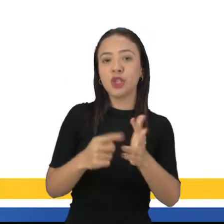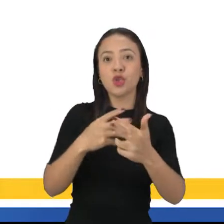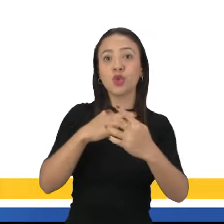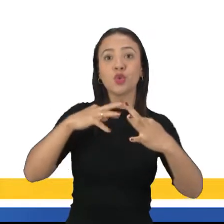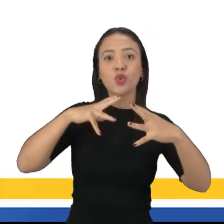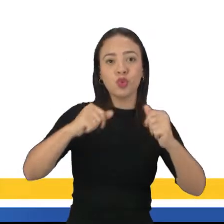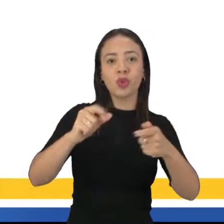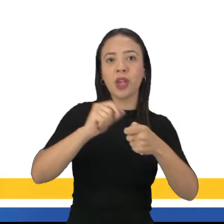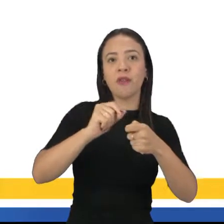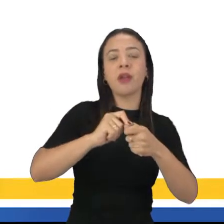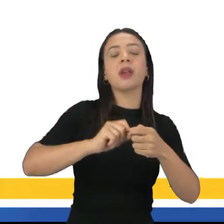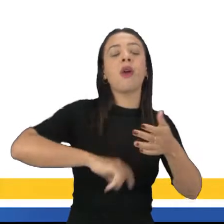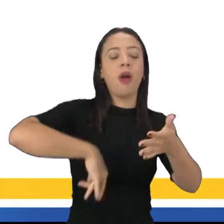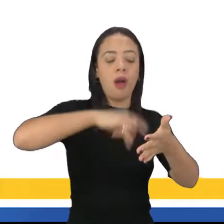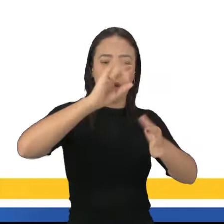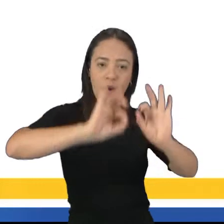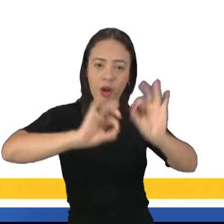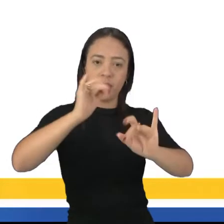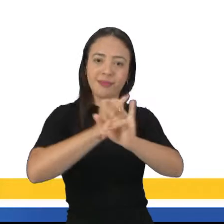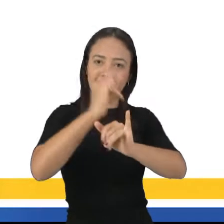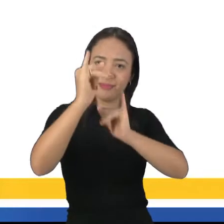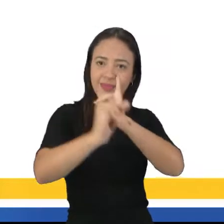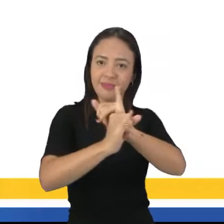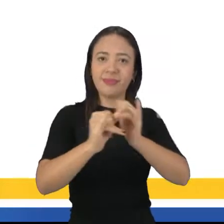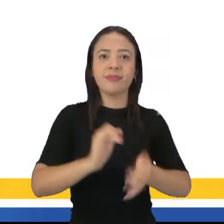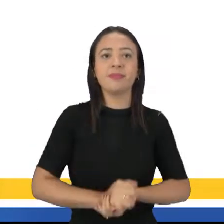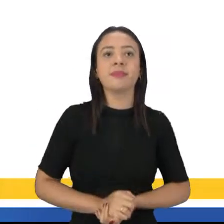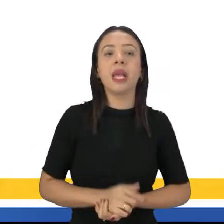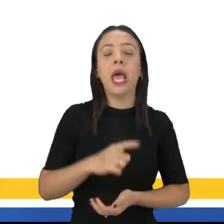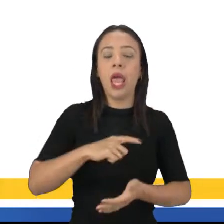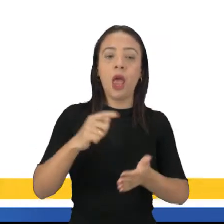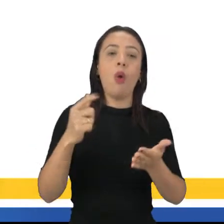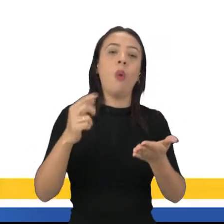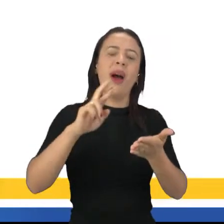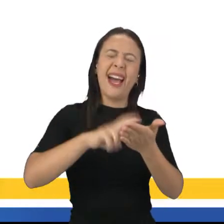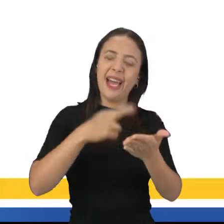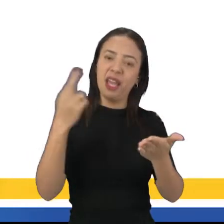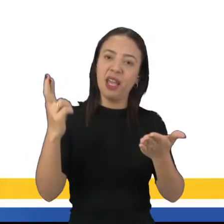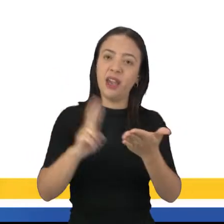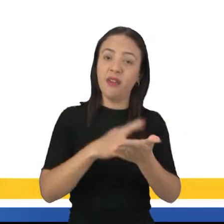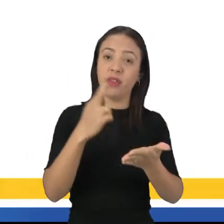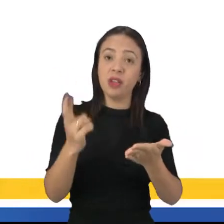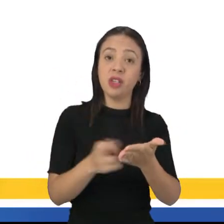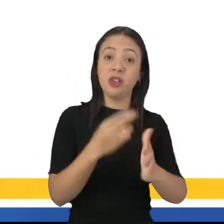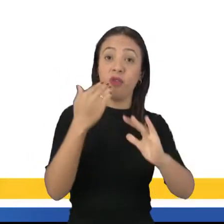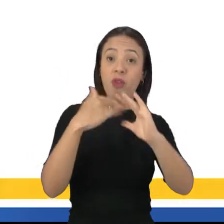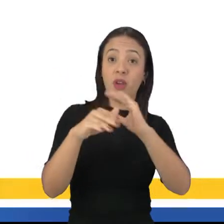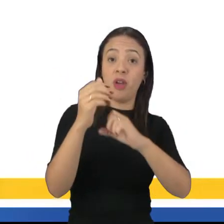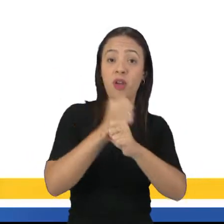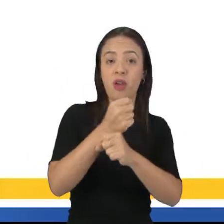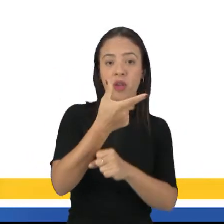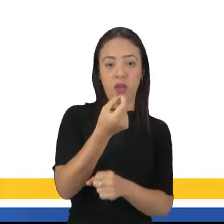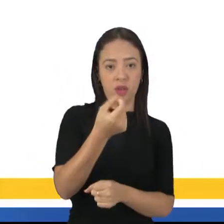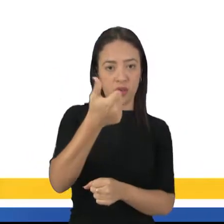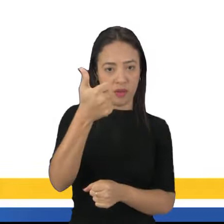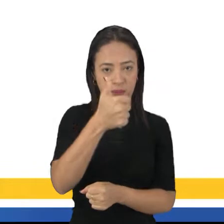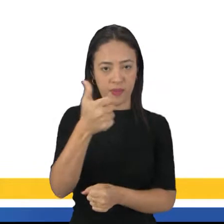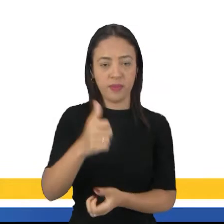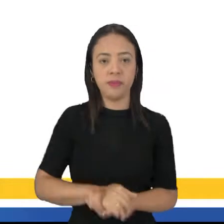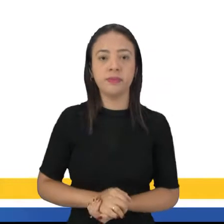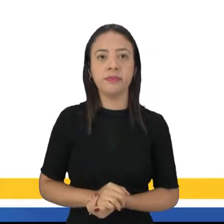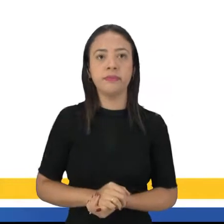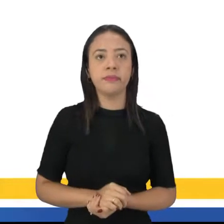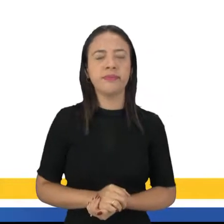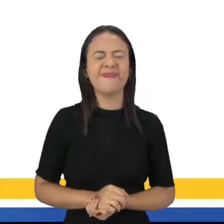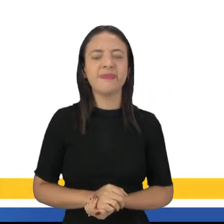digitalizado. Então, isso está na revista História Viva, publicada em 2011. Tem algum tempinho, mas o